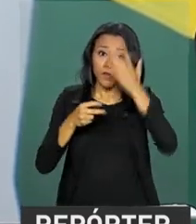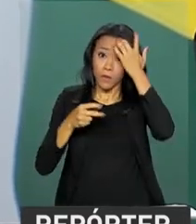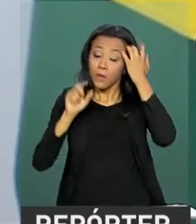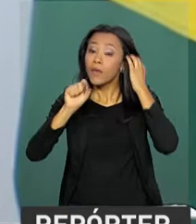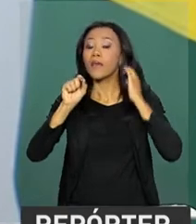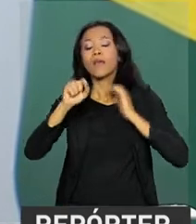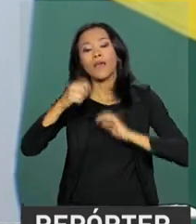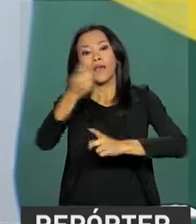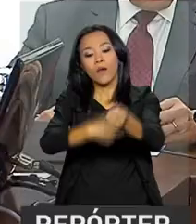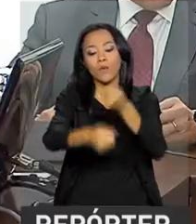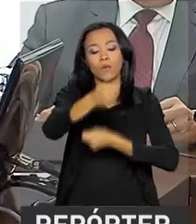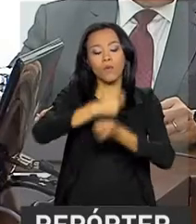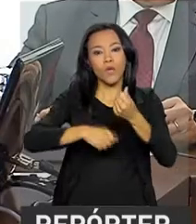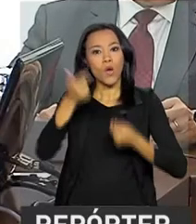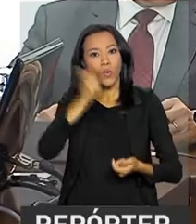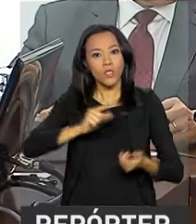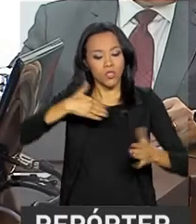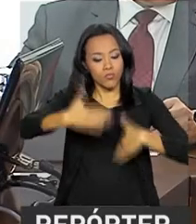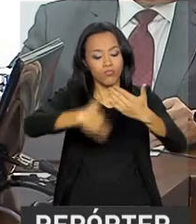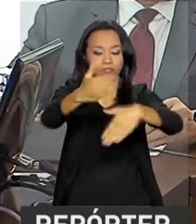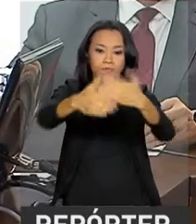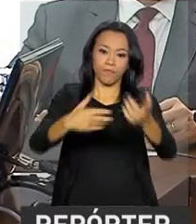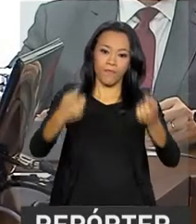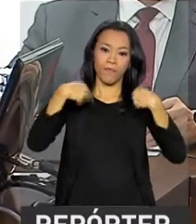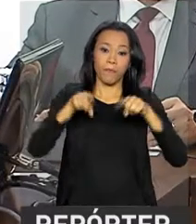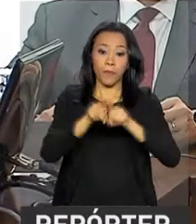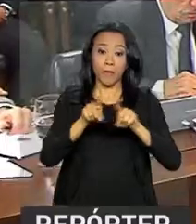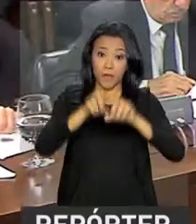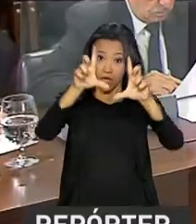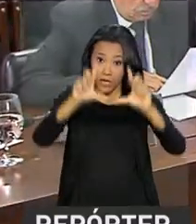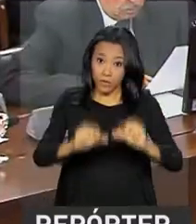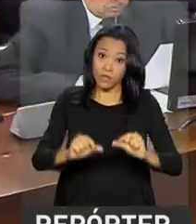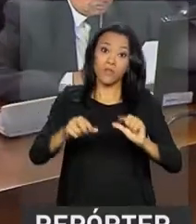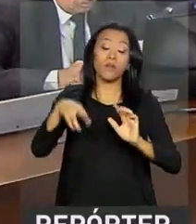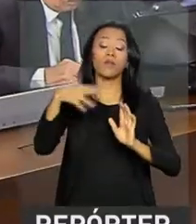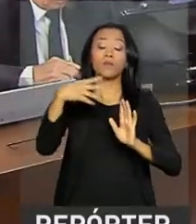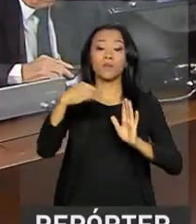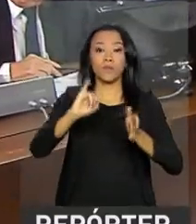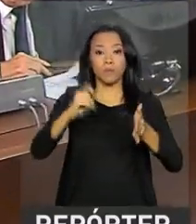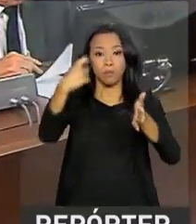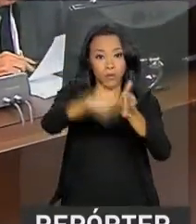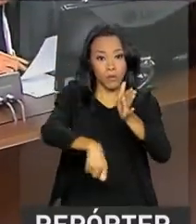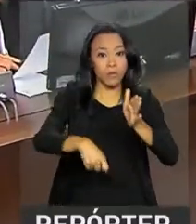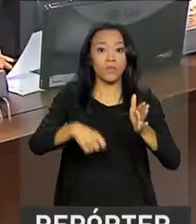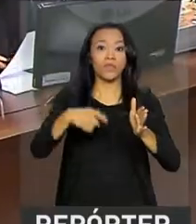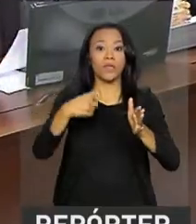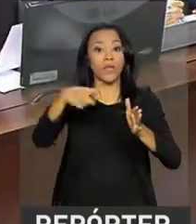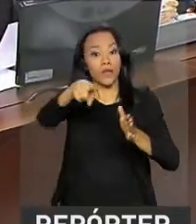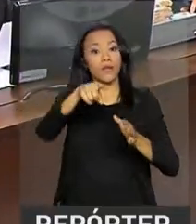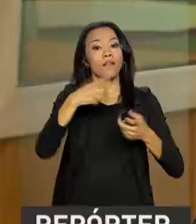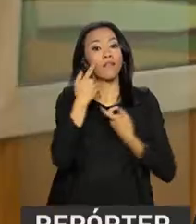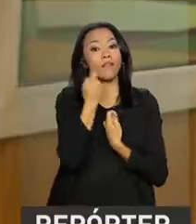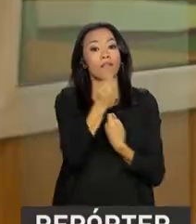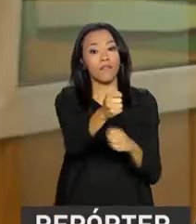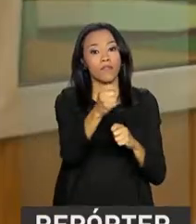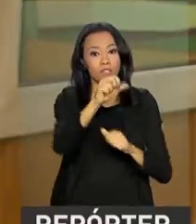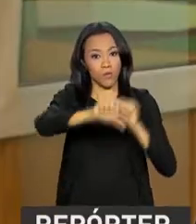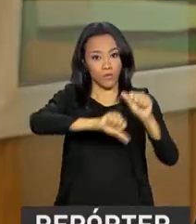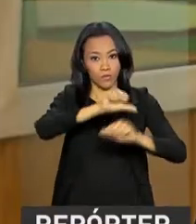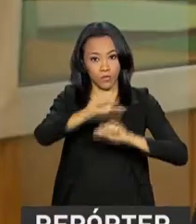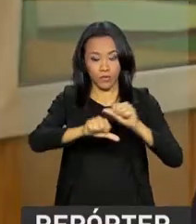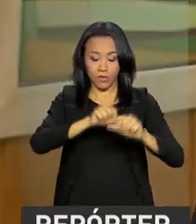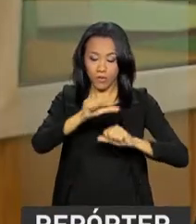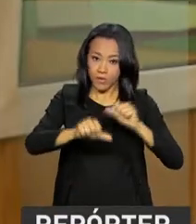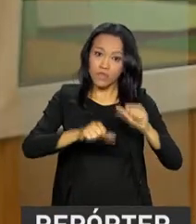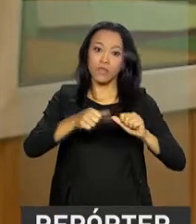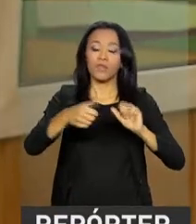economia tomou rumo além da simplificação tributária o governo também defende a reforma da previdência pelas redes